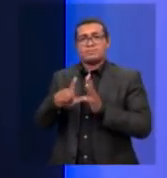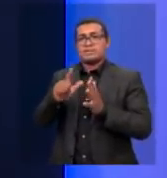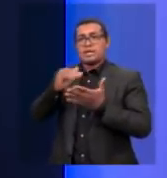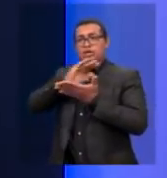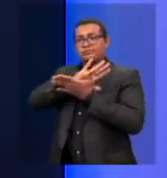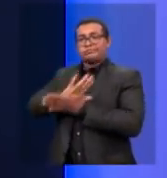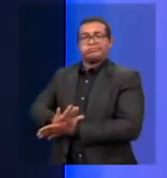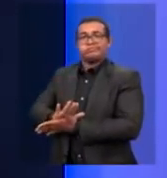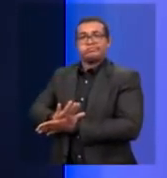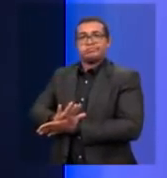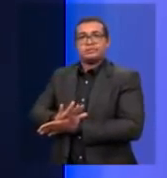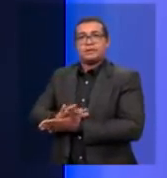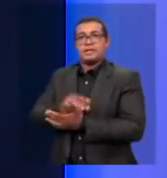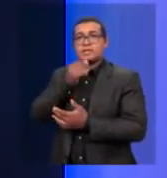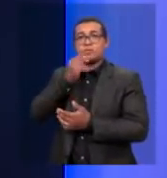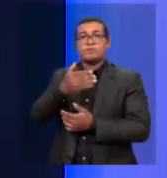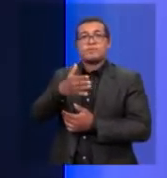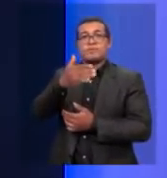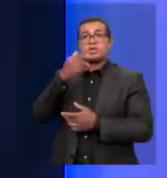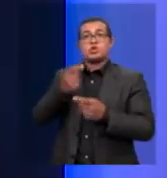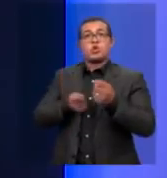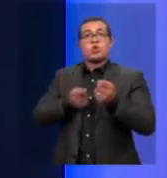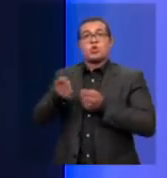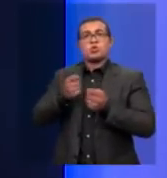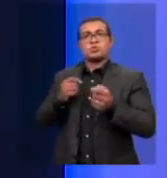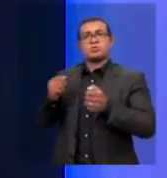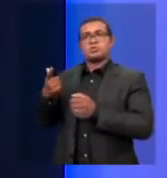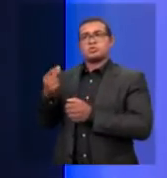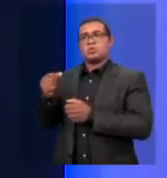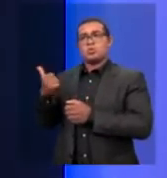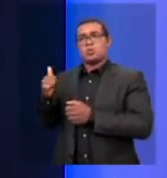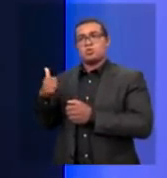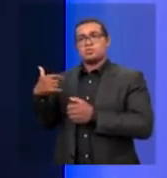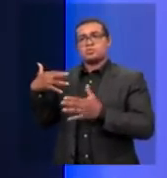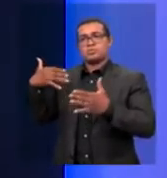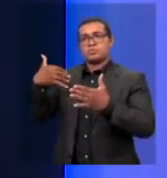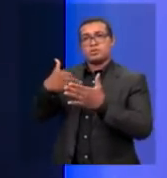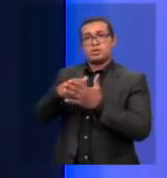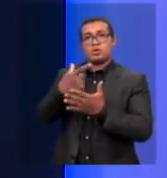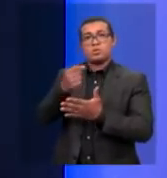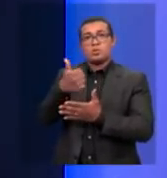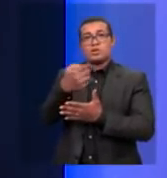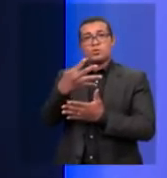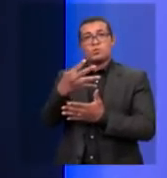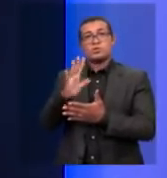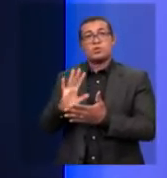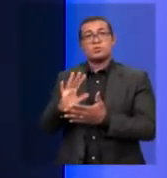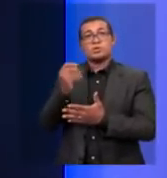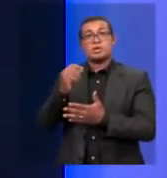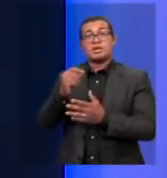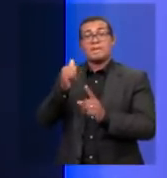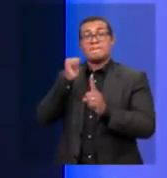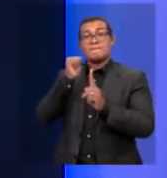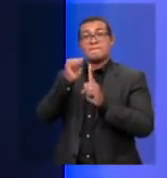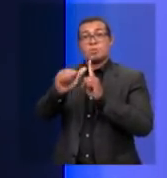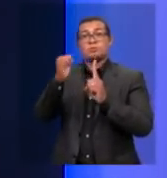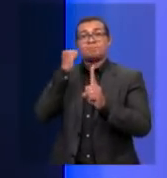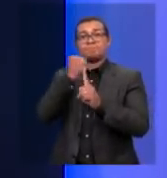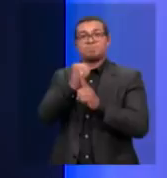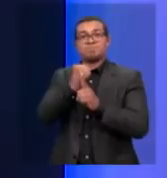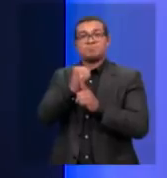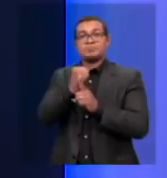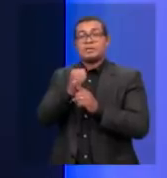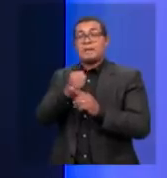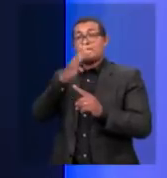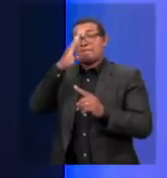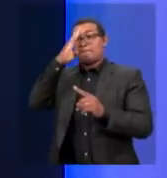anterior é de 2011 até 2014 nós possuímos maiores índices de feminicídio aqui e